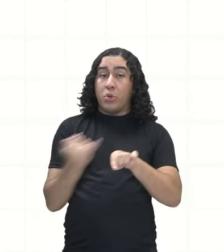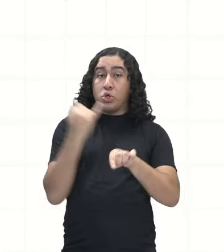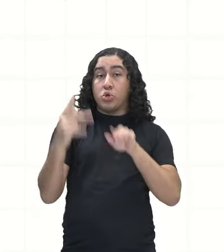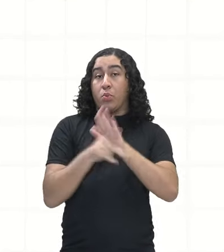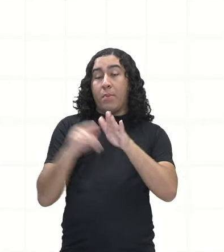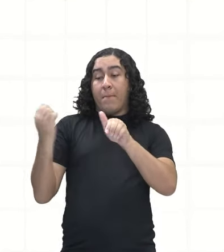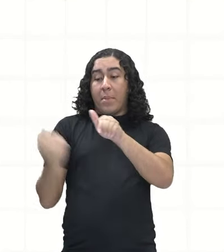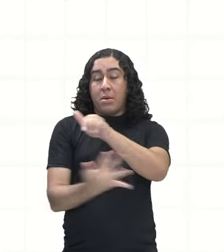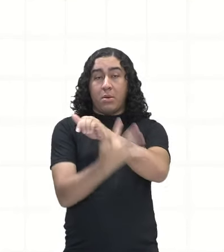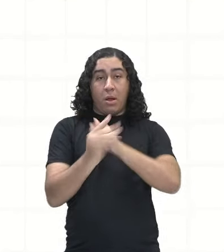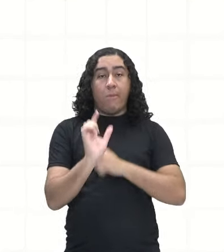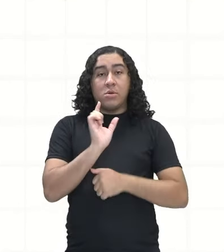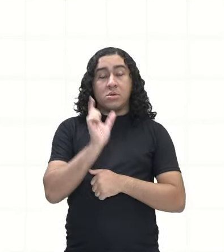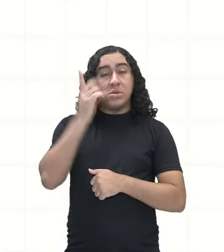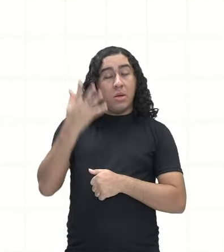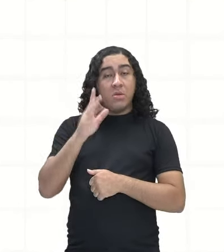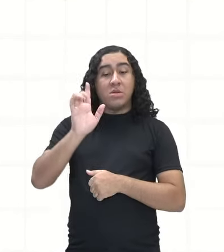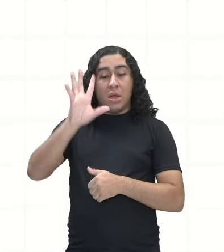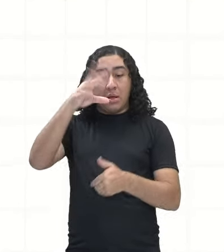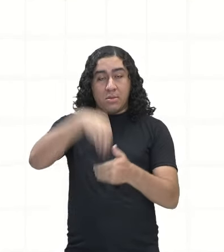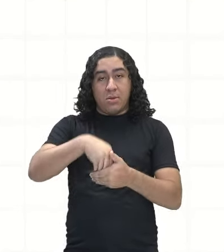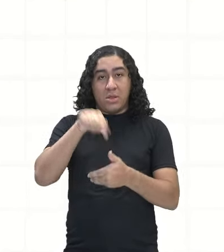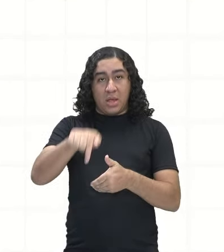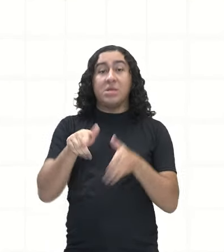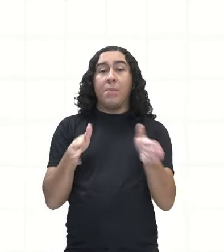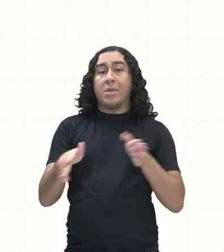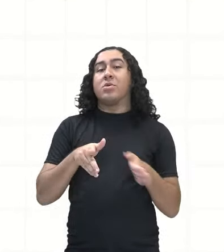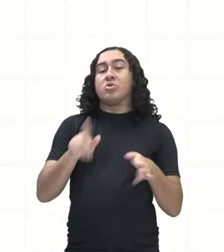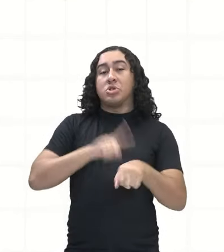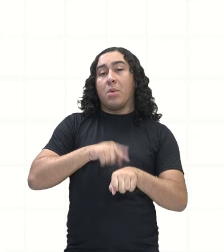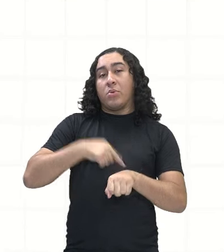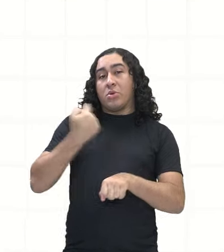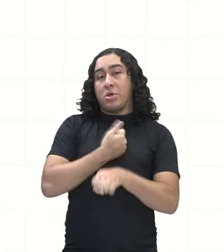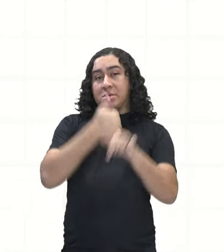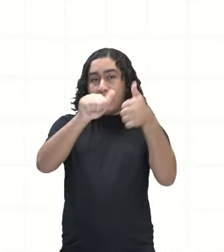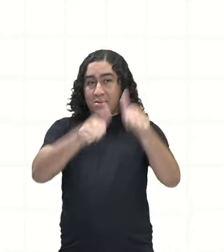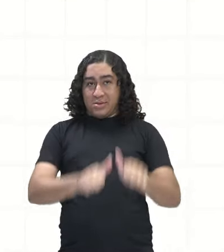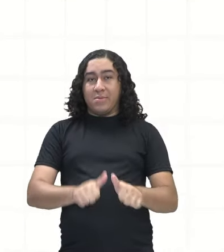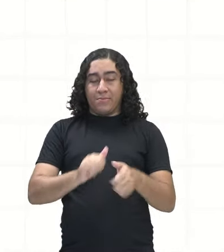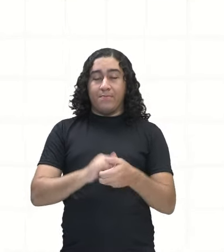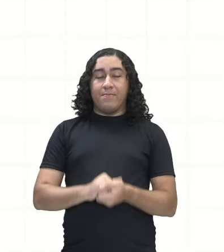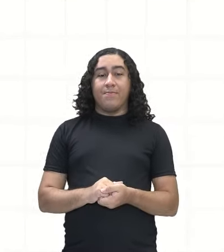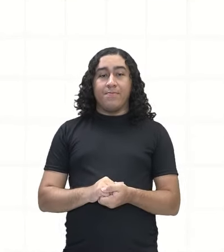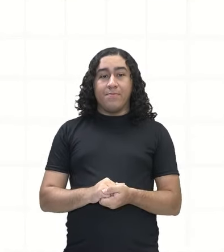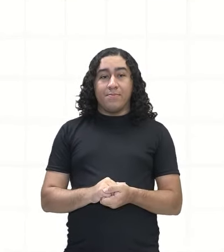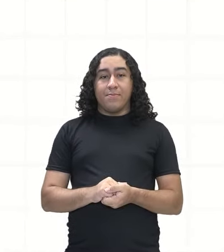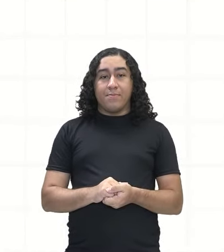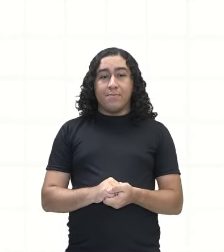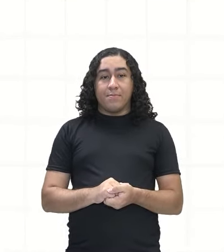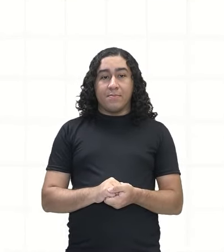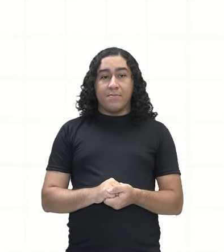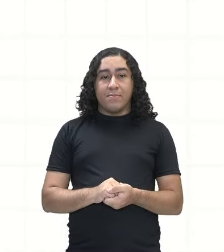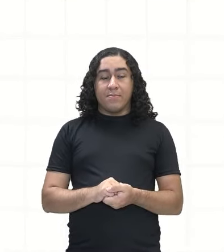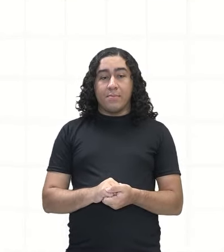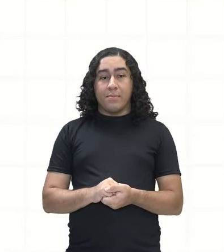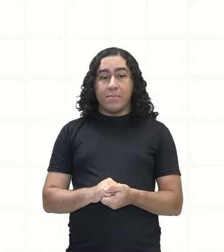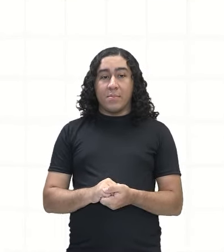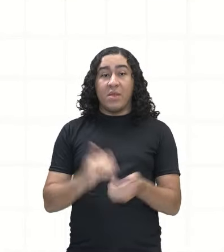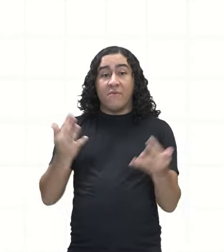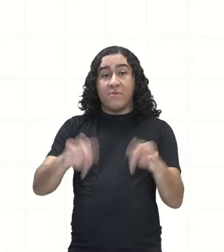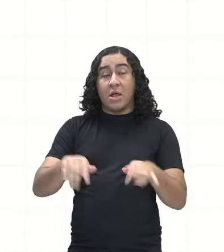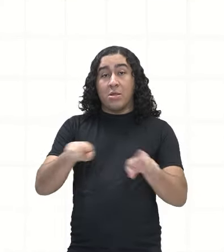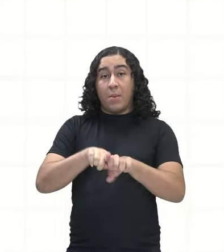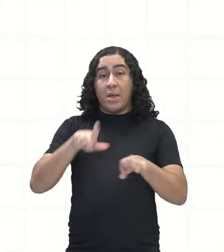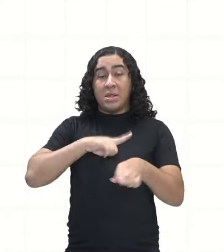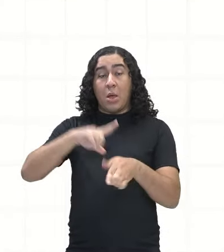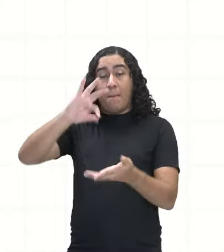processo de migração dentro desse recorte temporal que nós estamos analisando por fim a gente tem aqui um mapa que